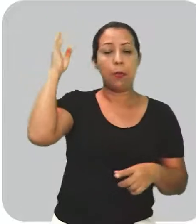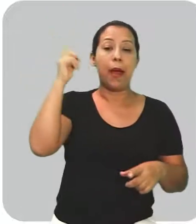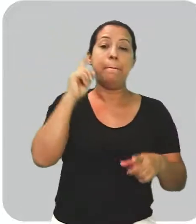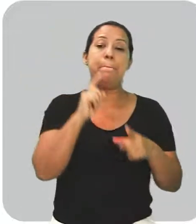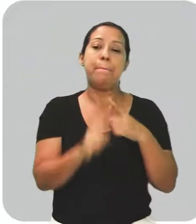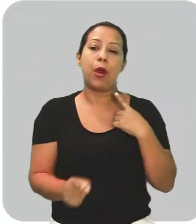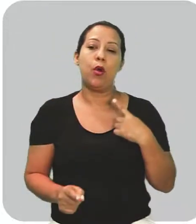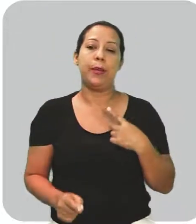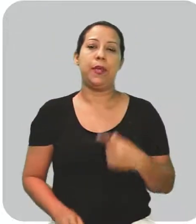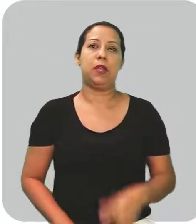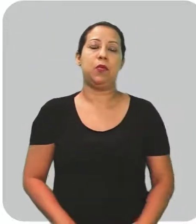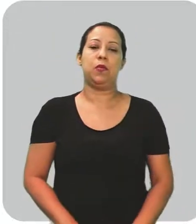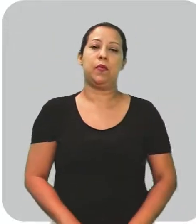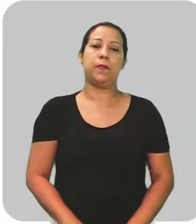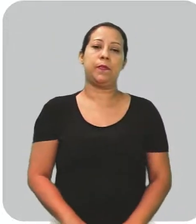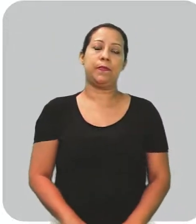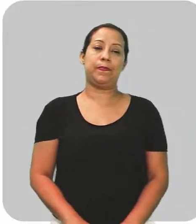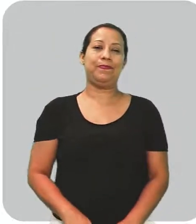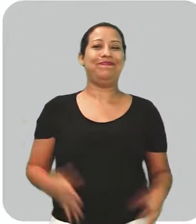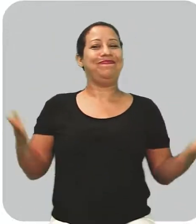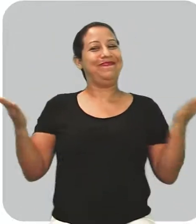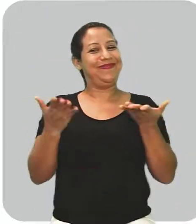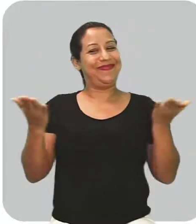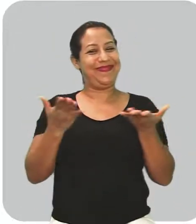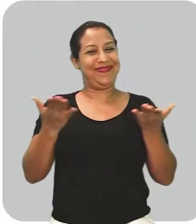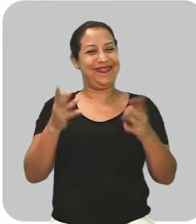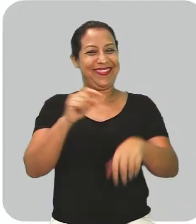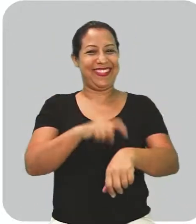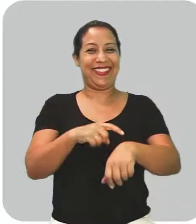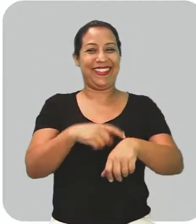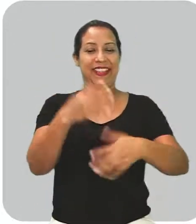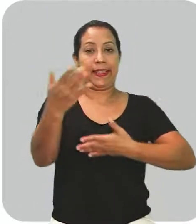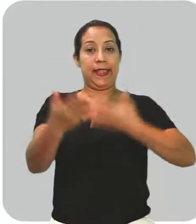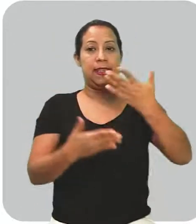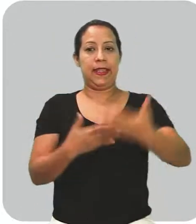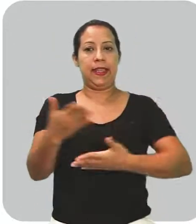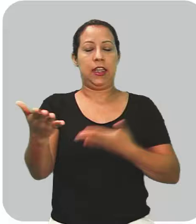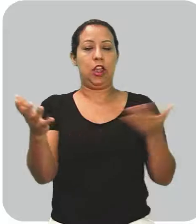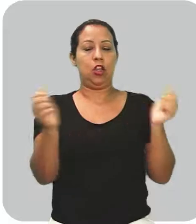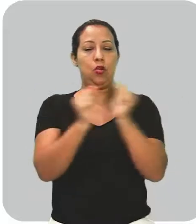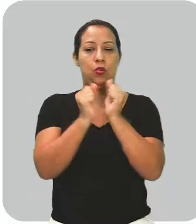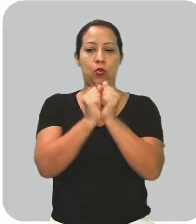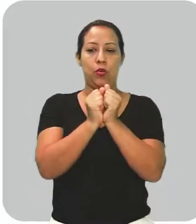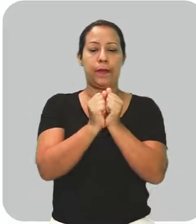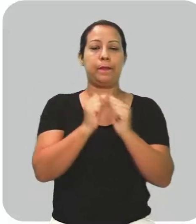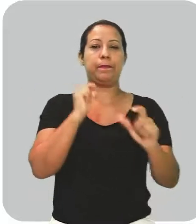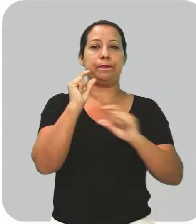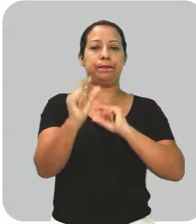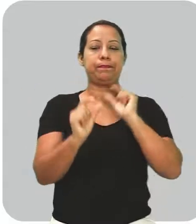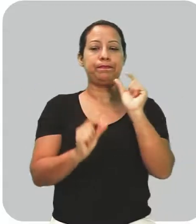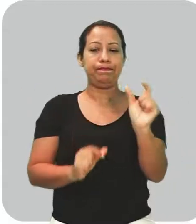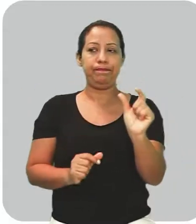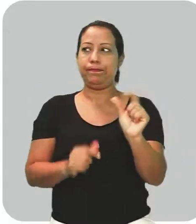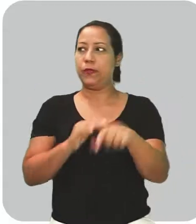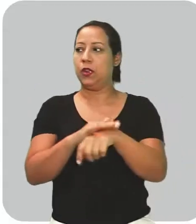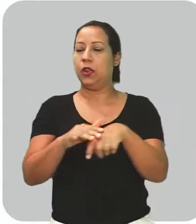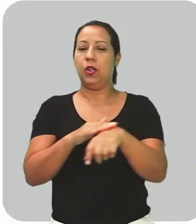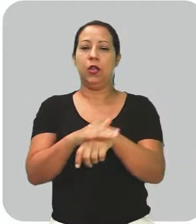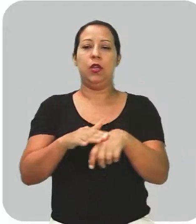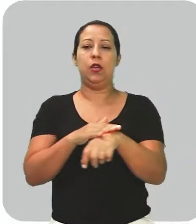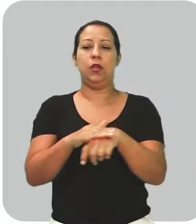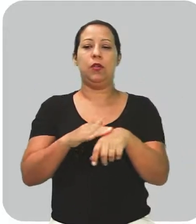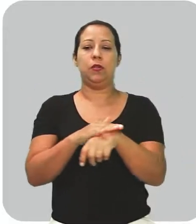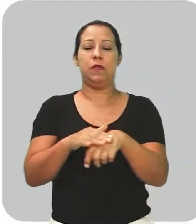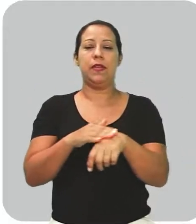Proibido. Chegou o nosso momento de interatividade. Olha lá. Vamos juntos, então, um pouquinho conversar sobre o que é proibido